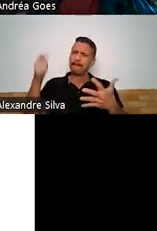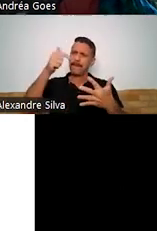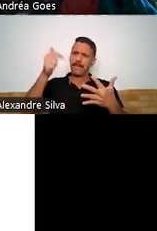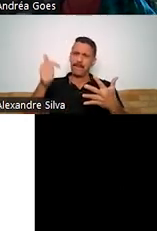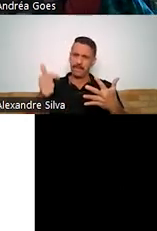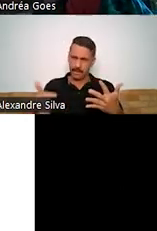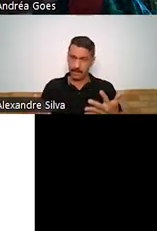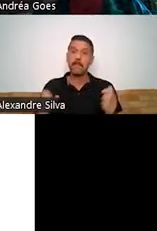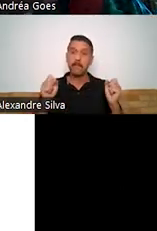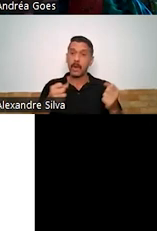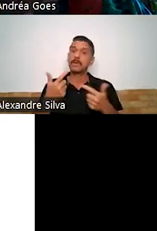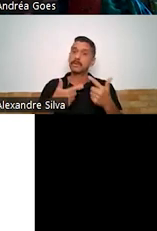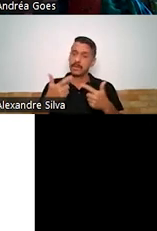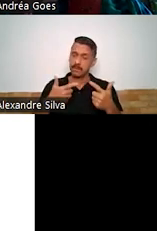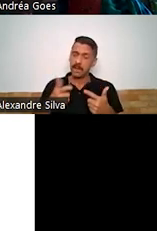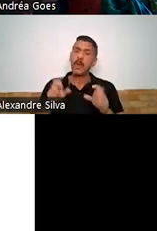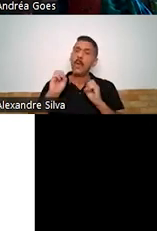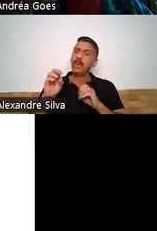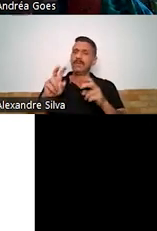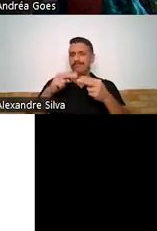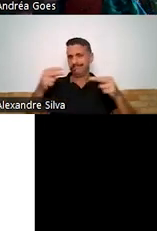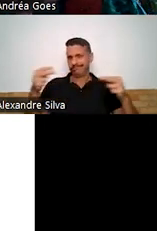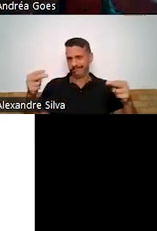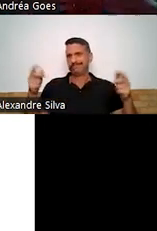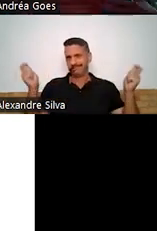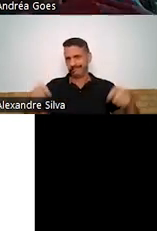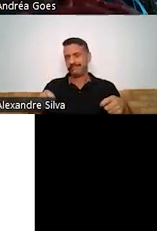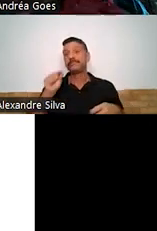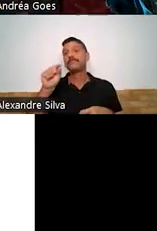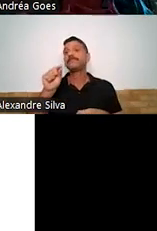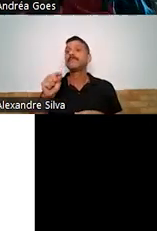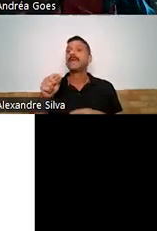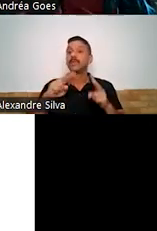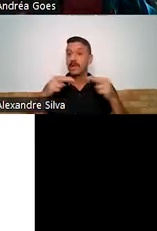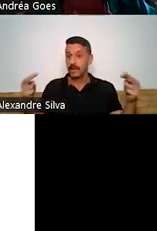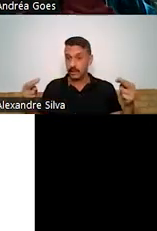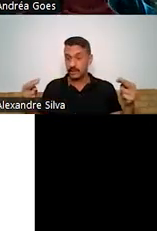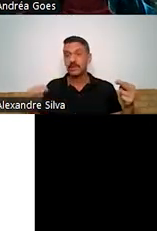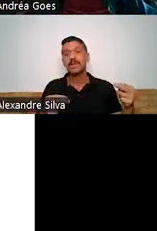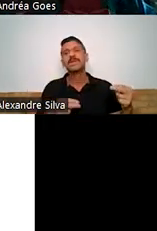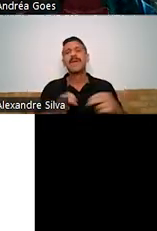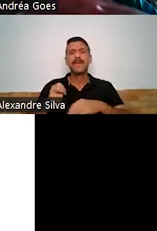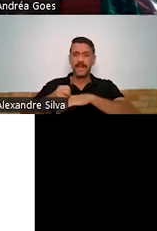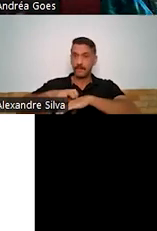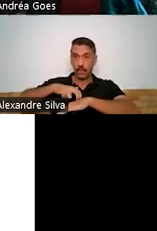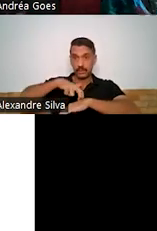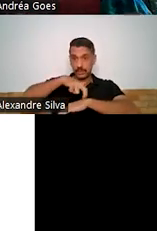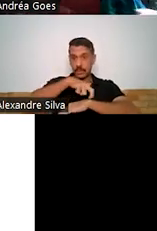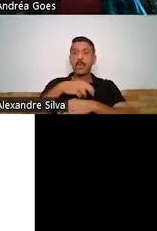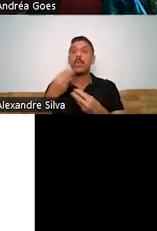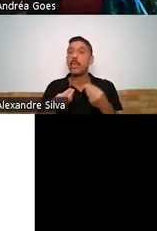gente pode trabalhar para o ensino de genética, principalmente nessa ligação genética e evolução, como é que